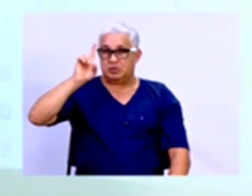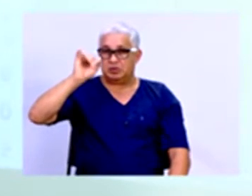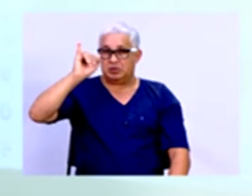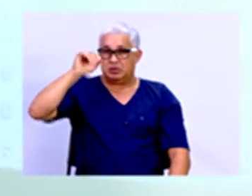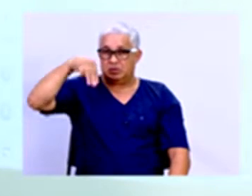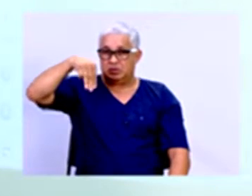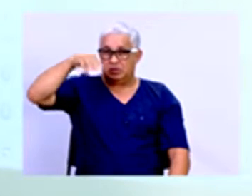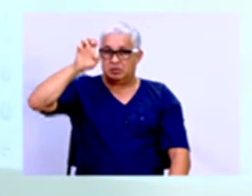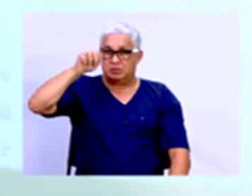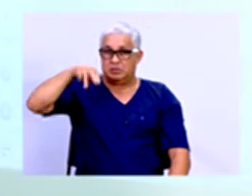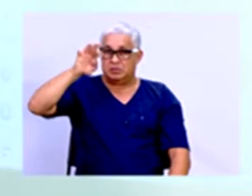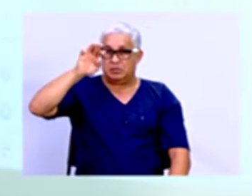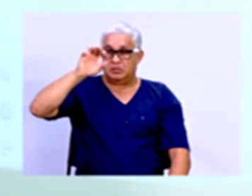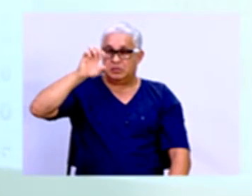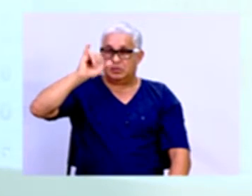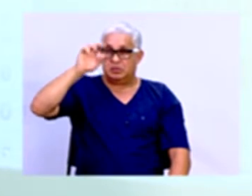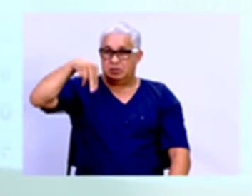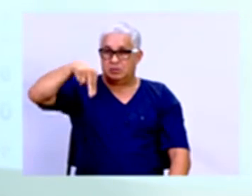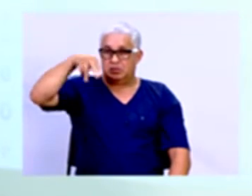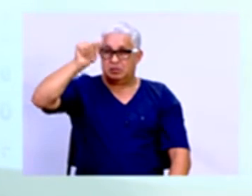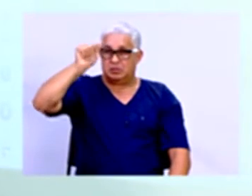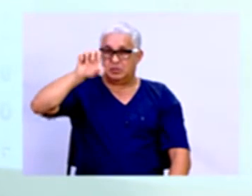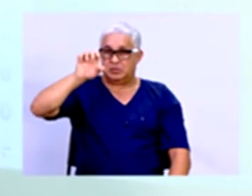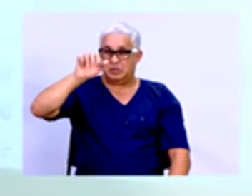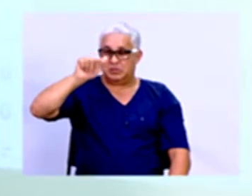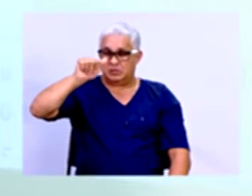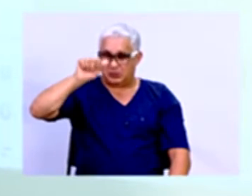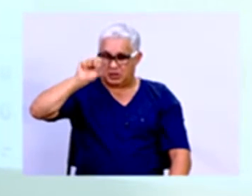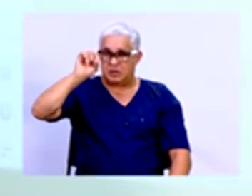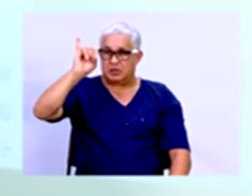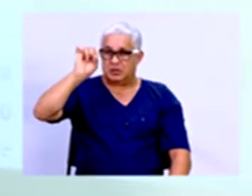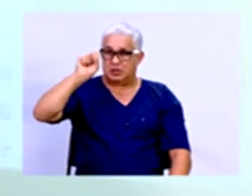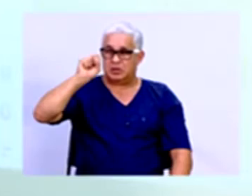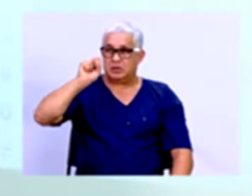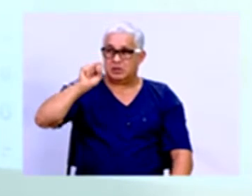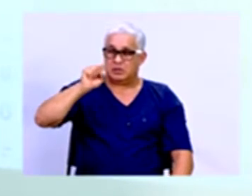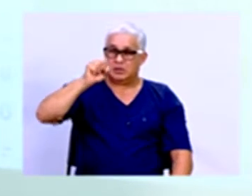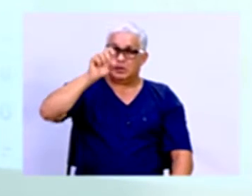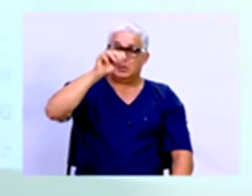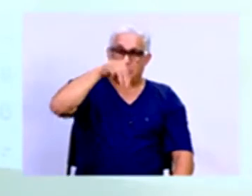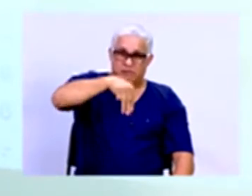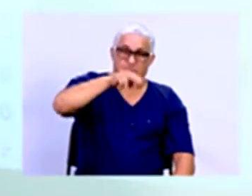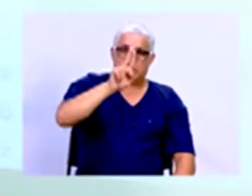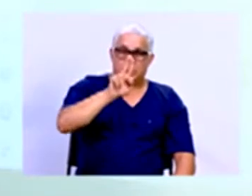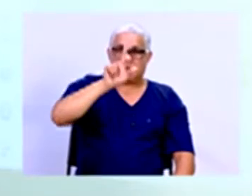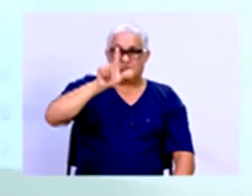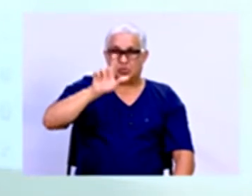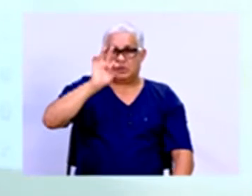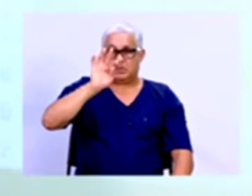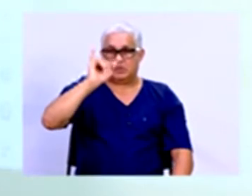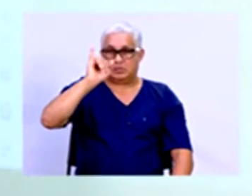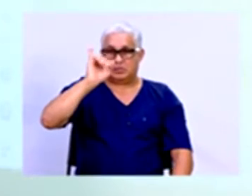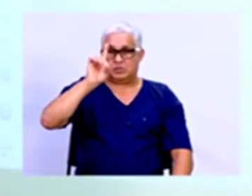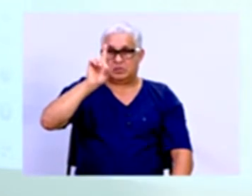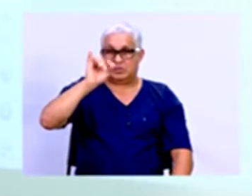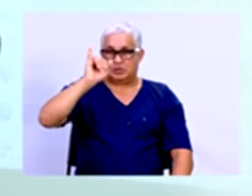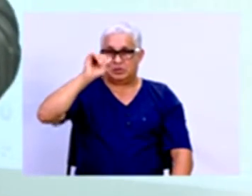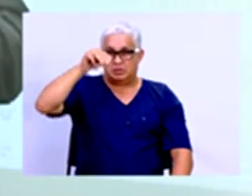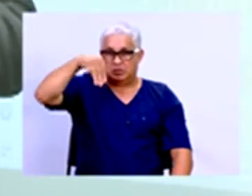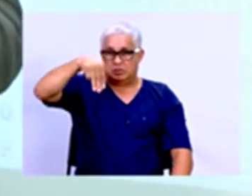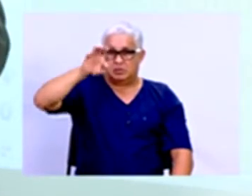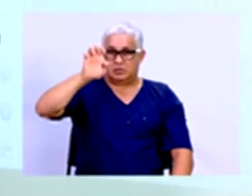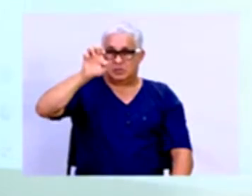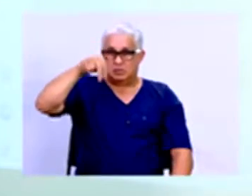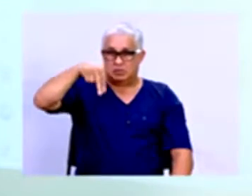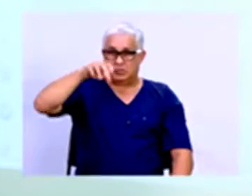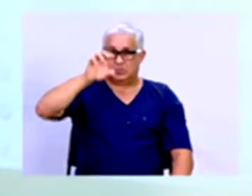pode armazenar como se fosse uma informação parecida, similar a uma planilha de Excel, onde você tem